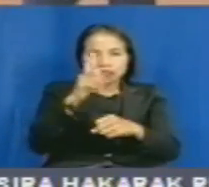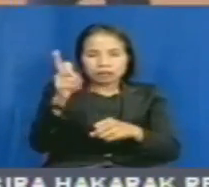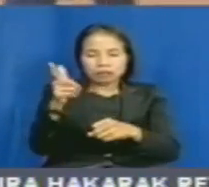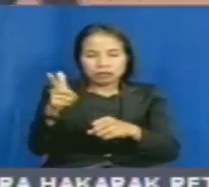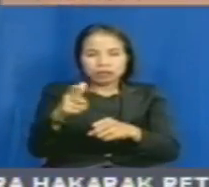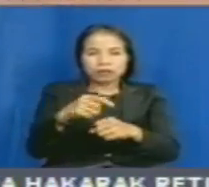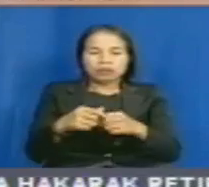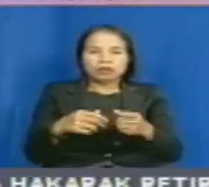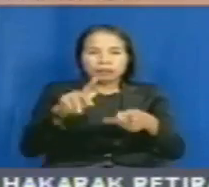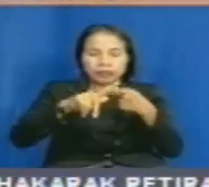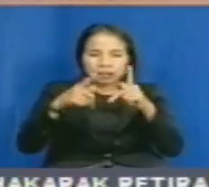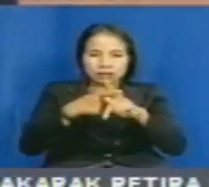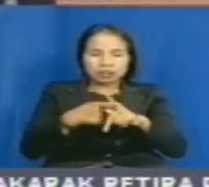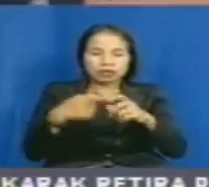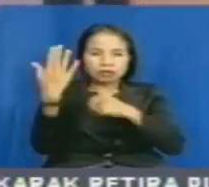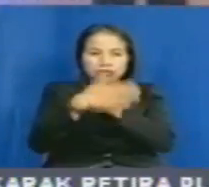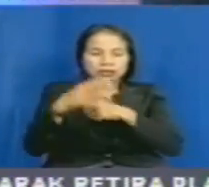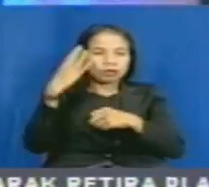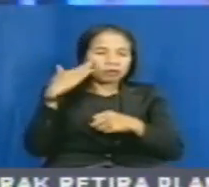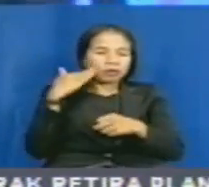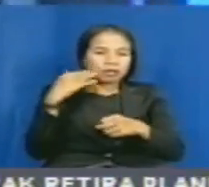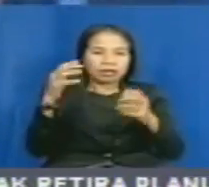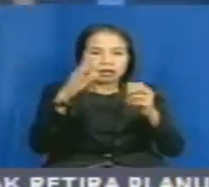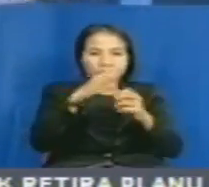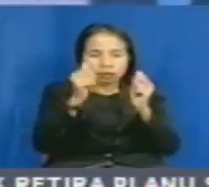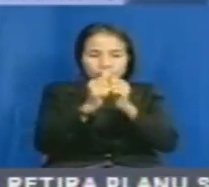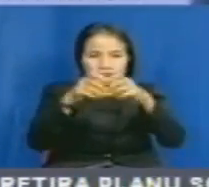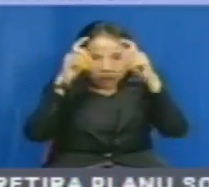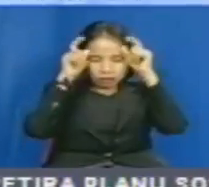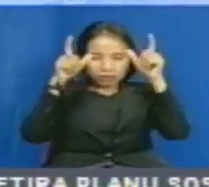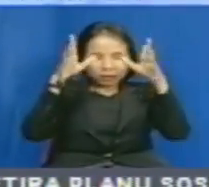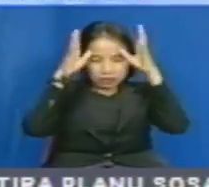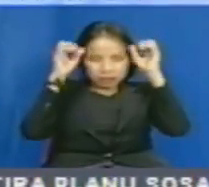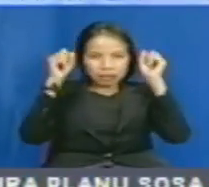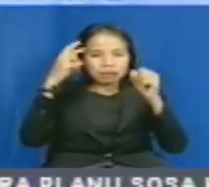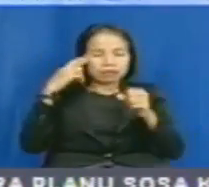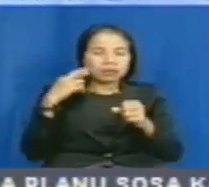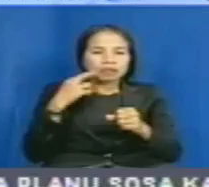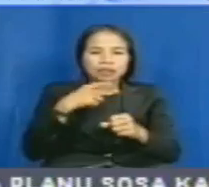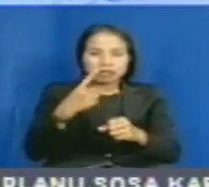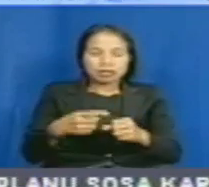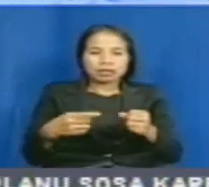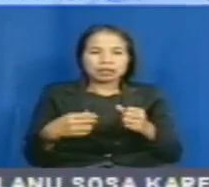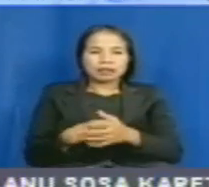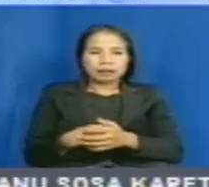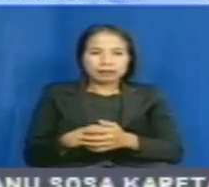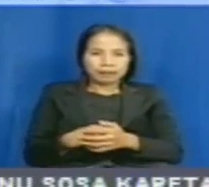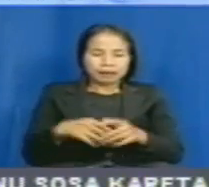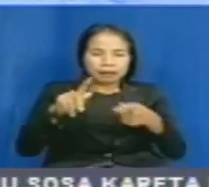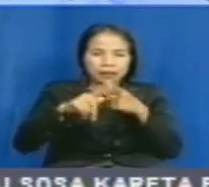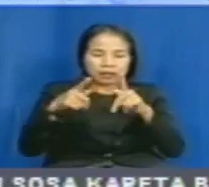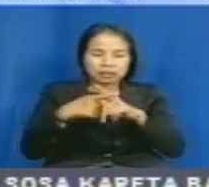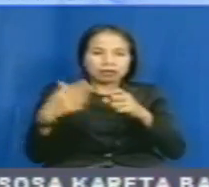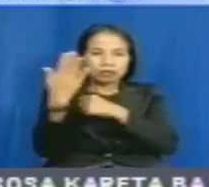diplomatika Korea ho Timor-Leste. Presidente Republika Suzera Muzorta avalia katak, relasan diplomasia Timor ho Korea